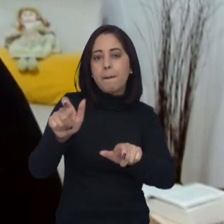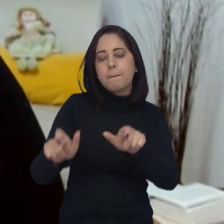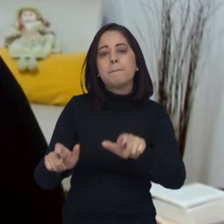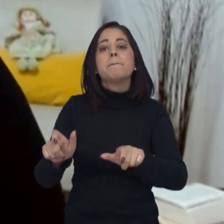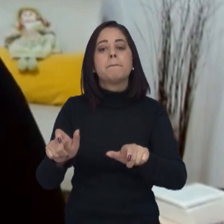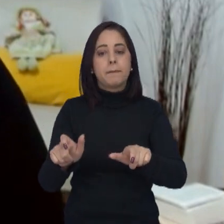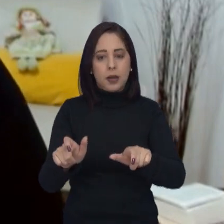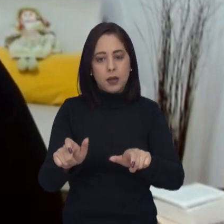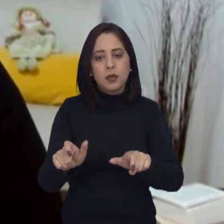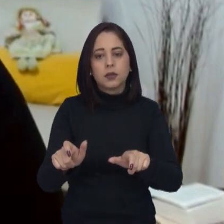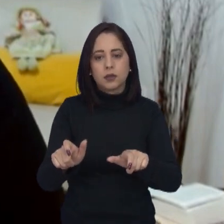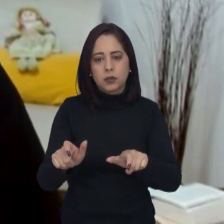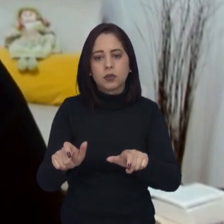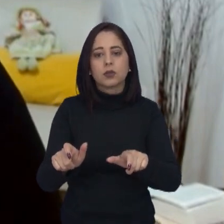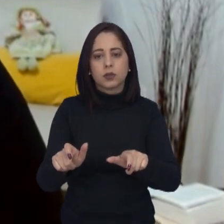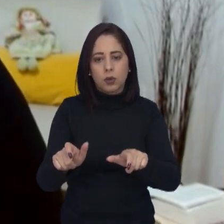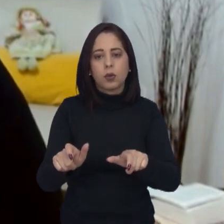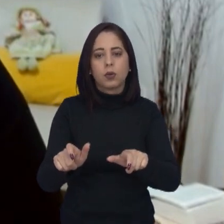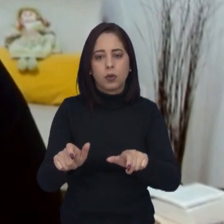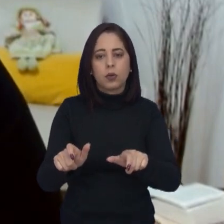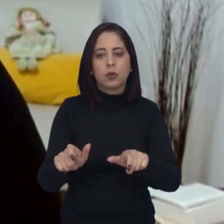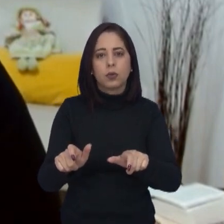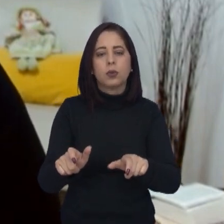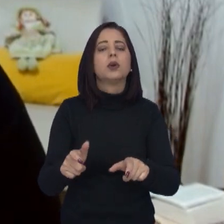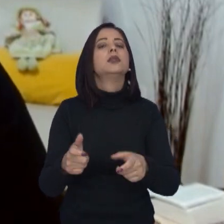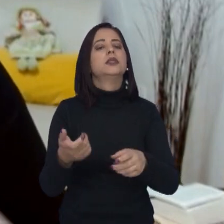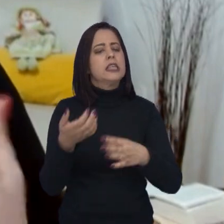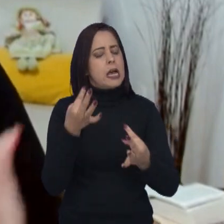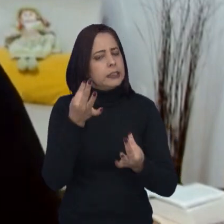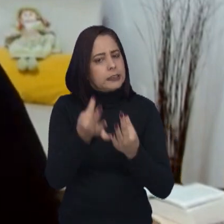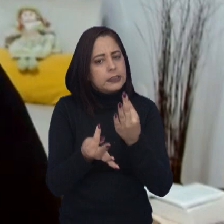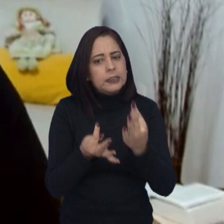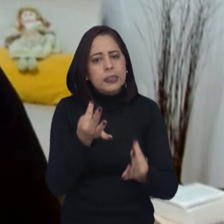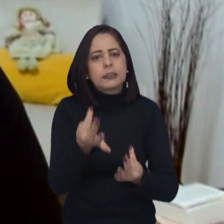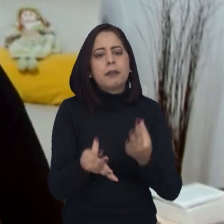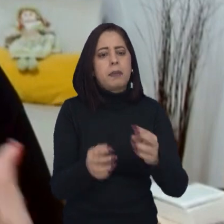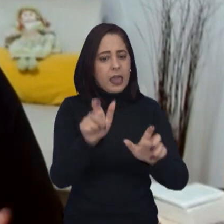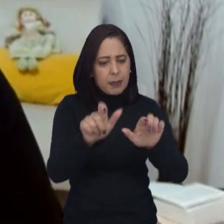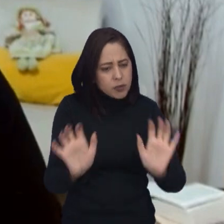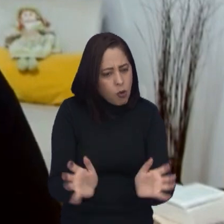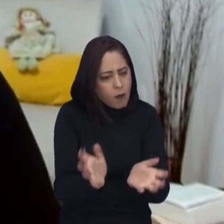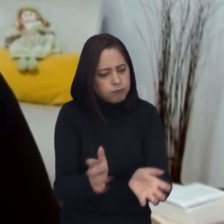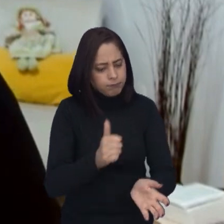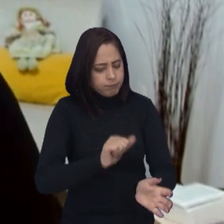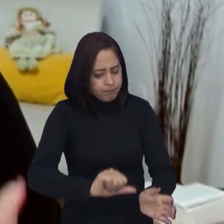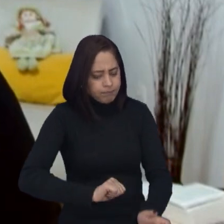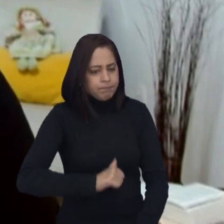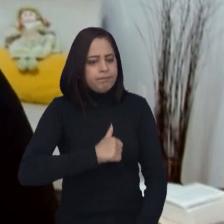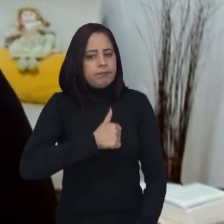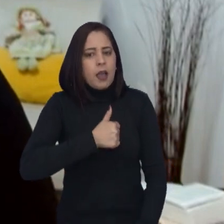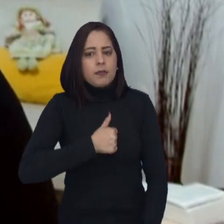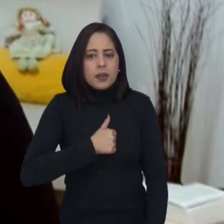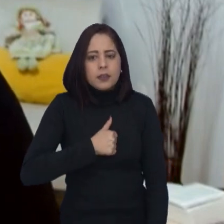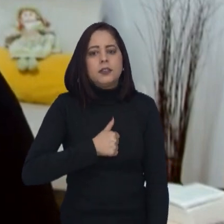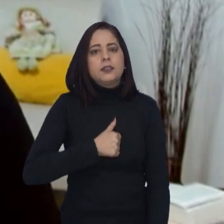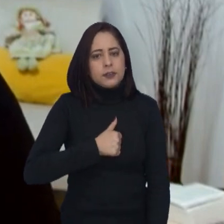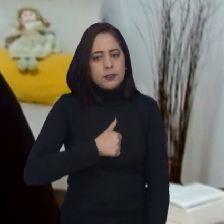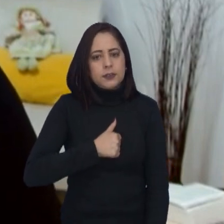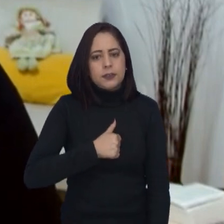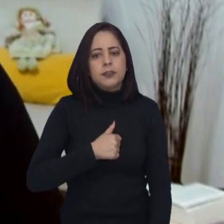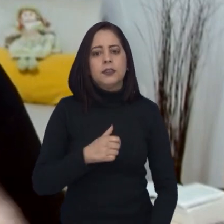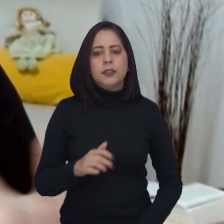outros formas de tratar a autoestima, o acolhimento, o desenvolvimento das